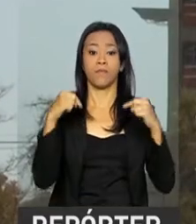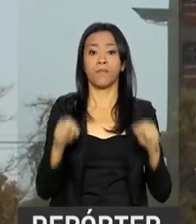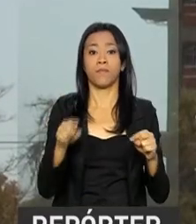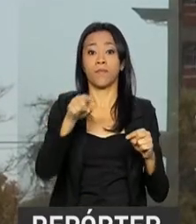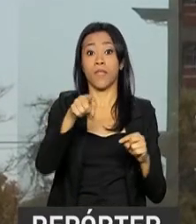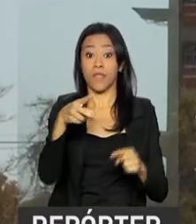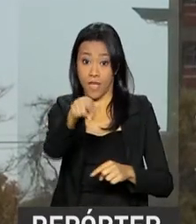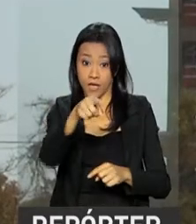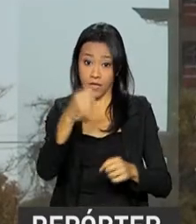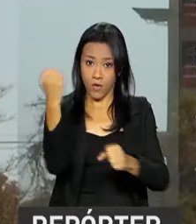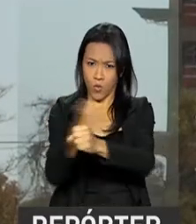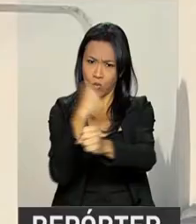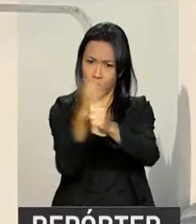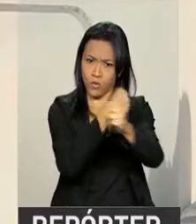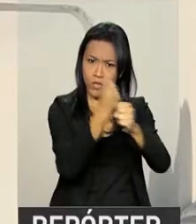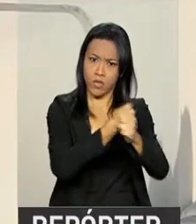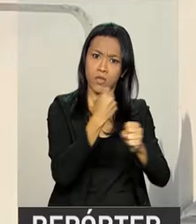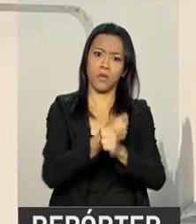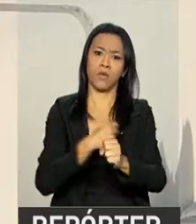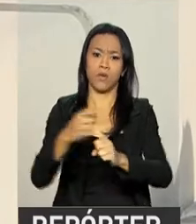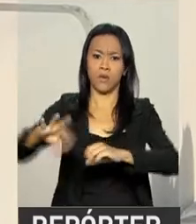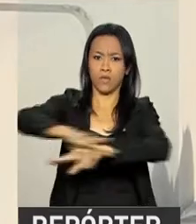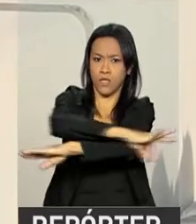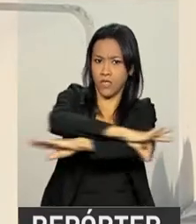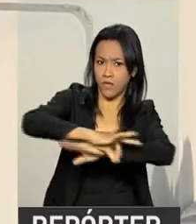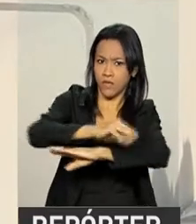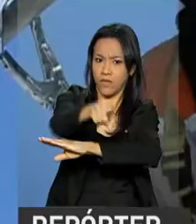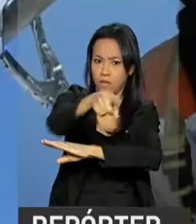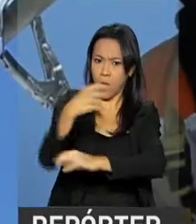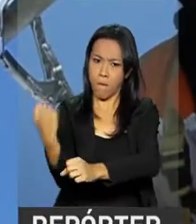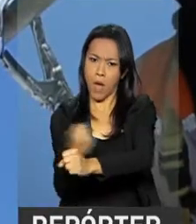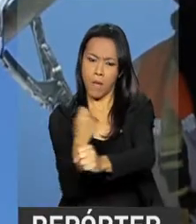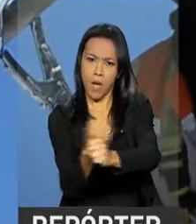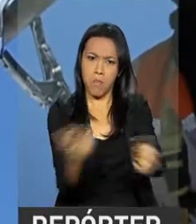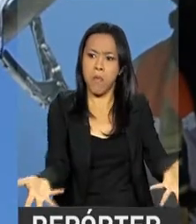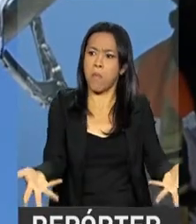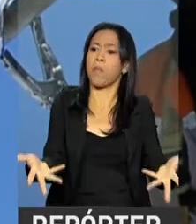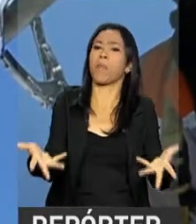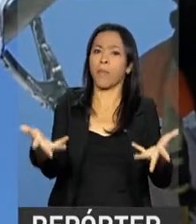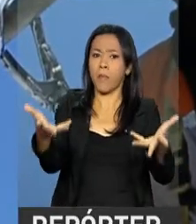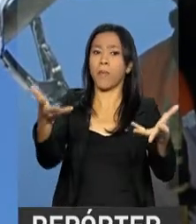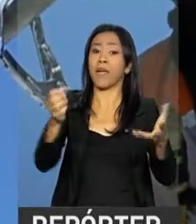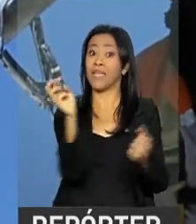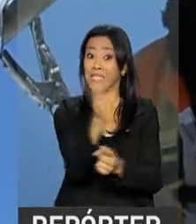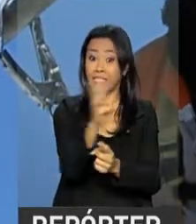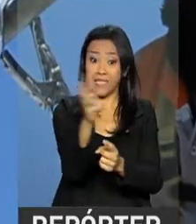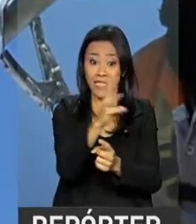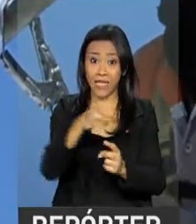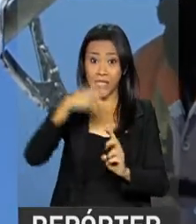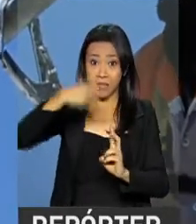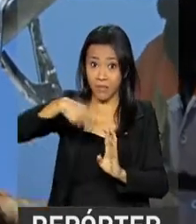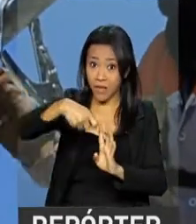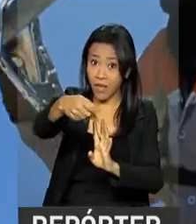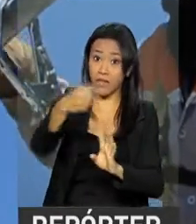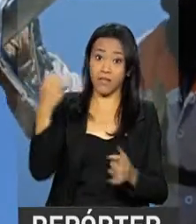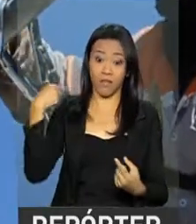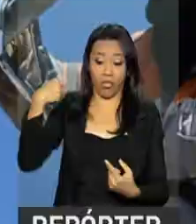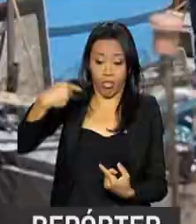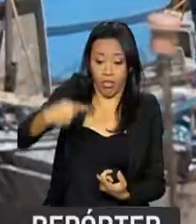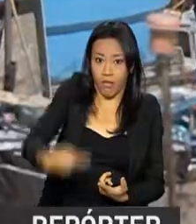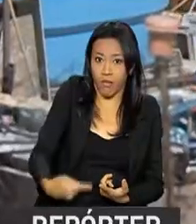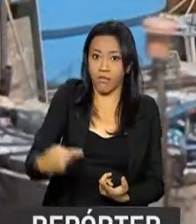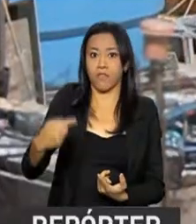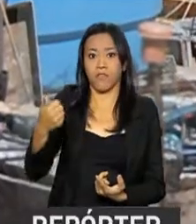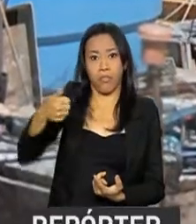construção civil foi um dos destaques na geração de empregos em julho. Depois de 33 meses consecutivos com resultados